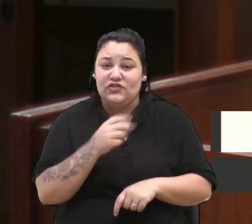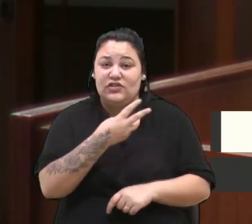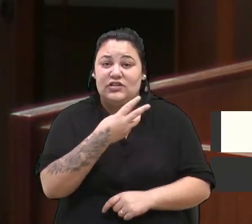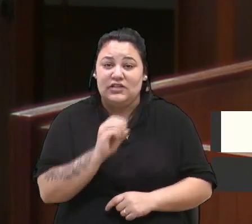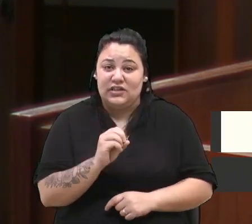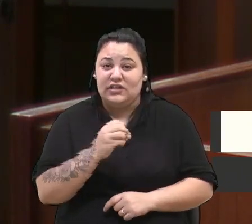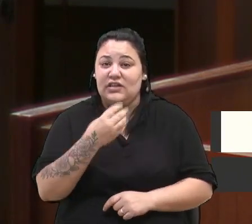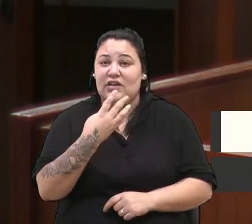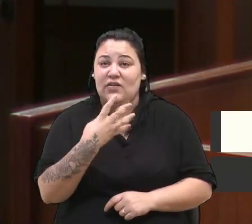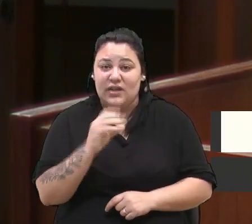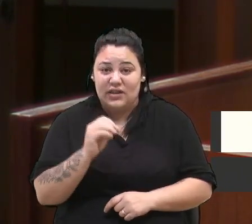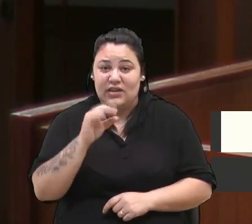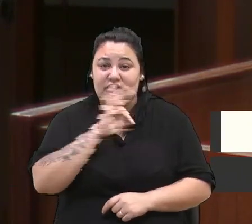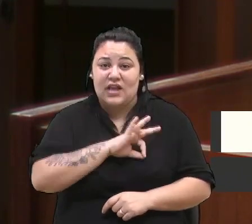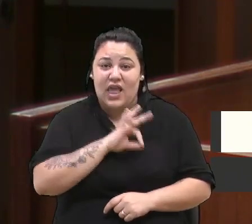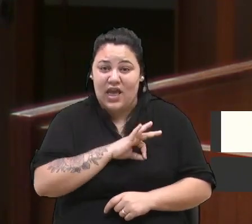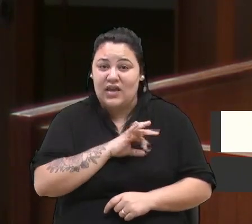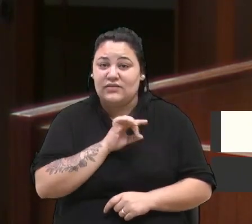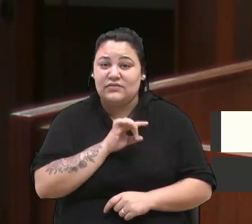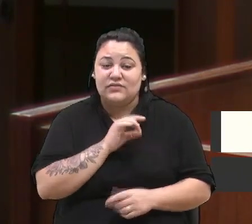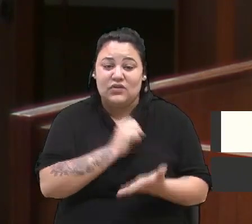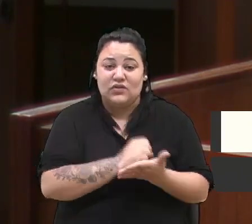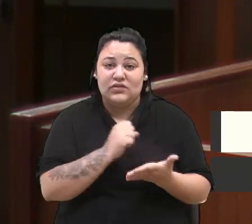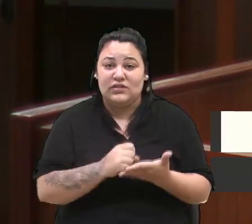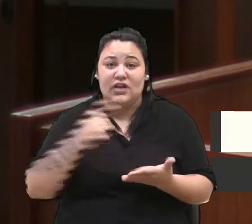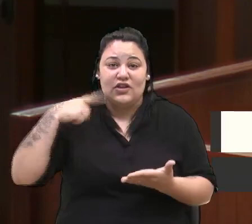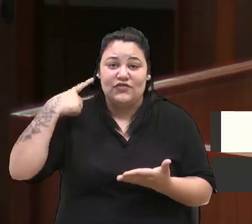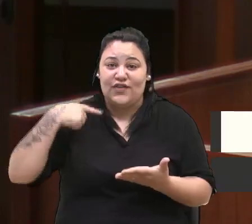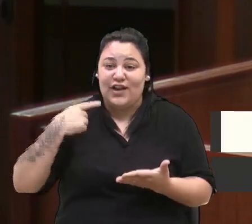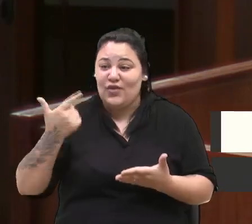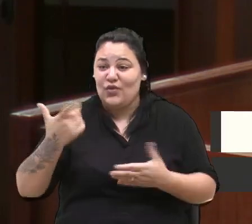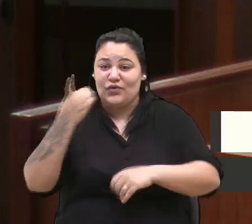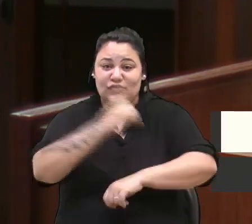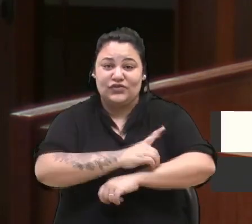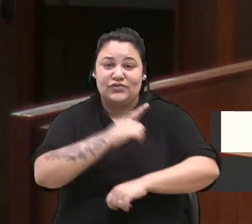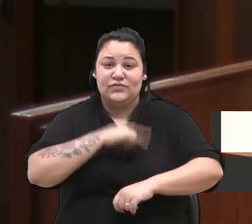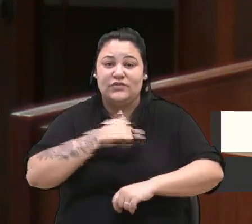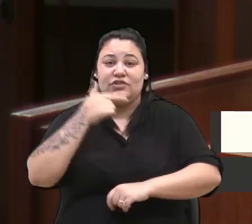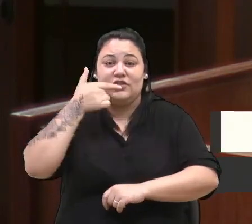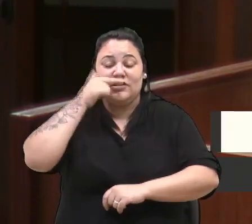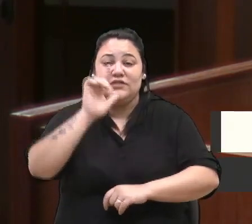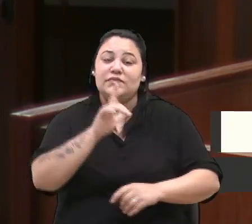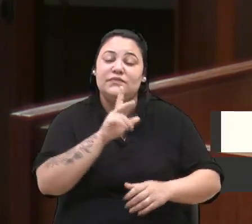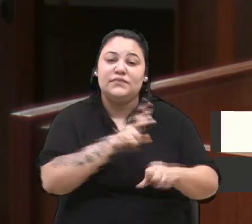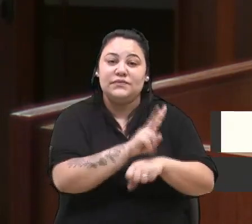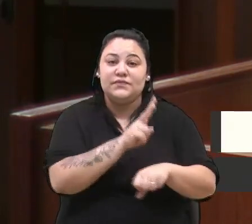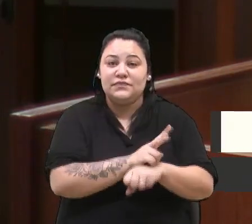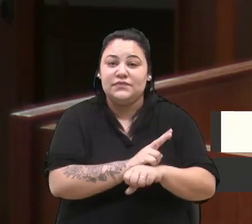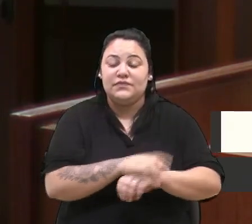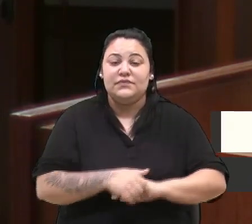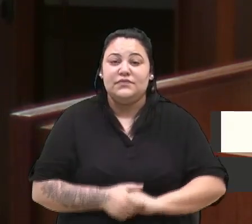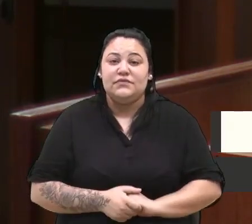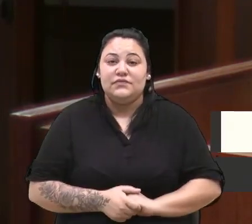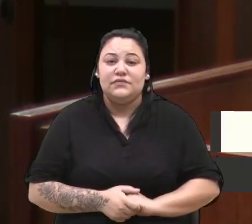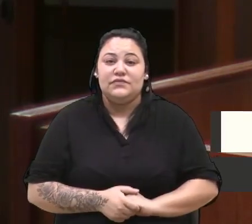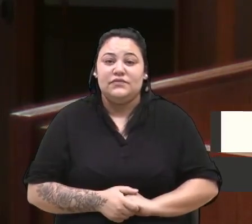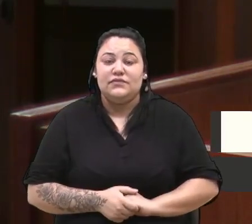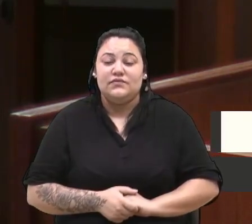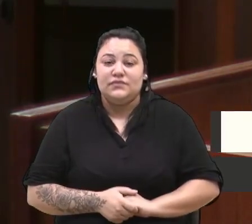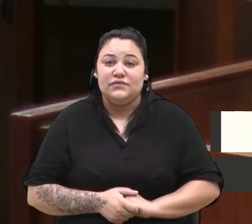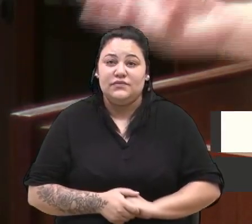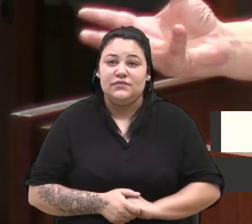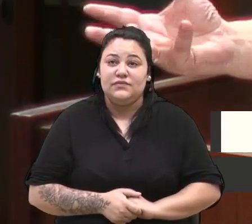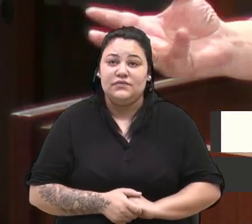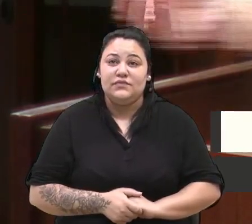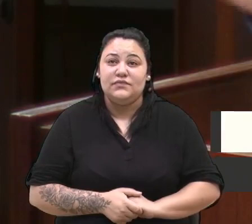40 mil reais de salário, contratam o advogado e no dia seguinte tem a vaga. Tem a vaga. Entregando a